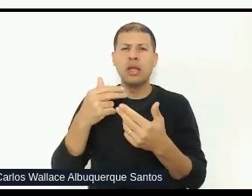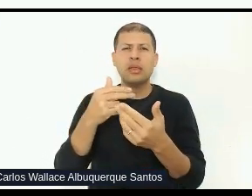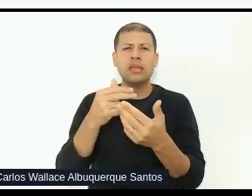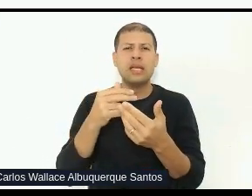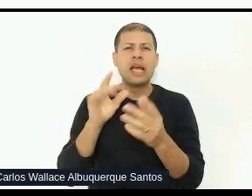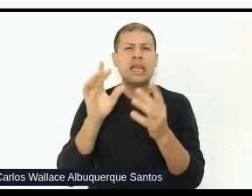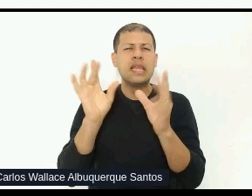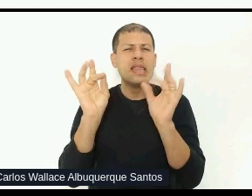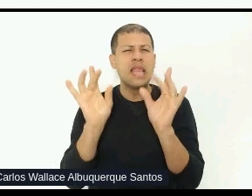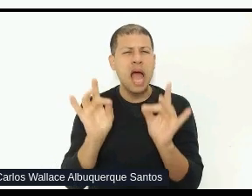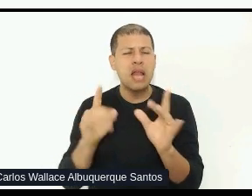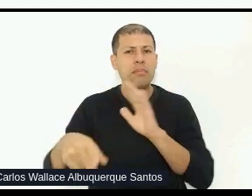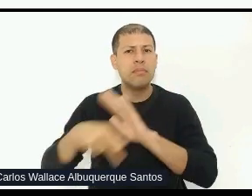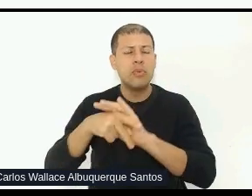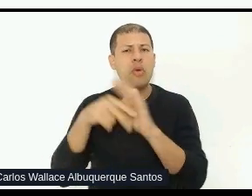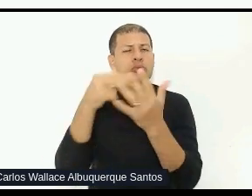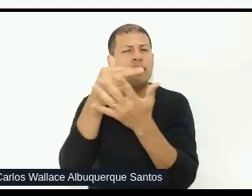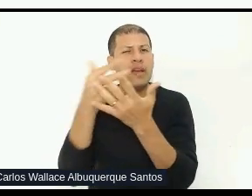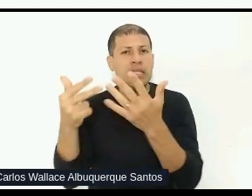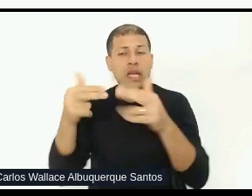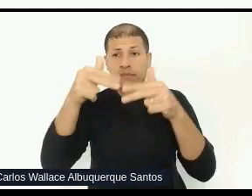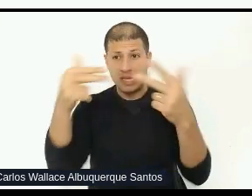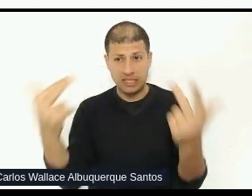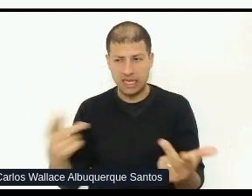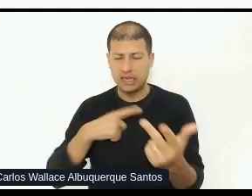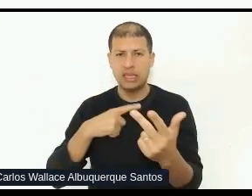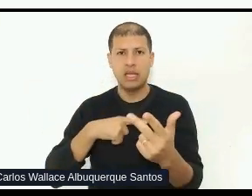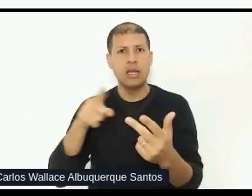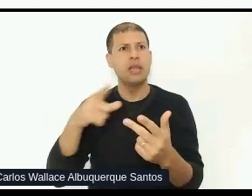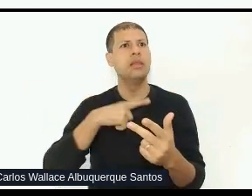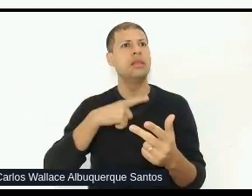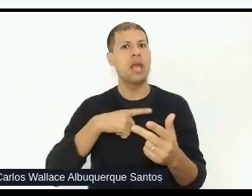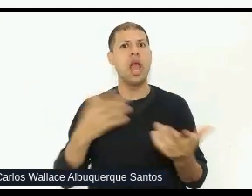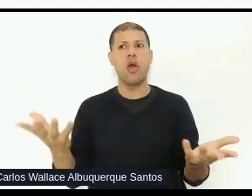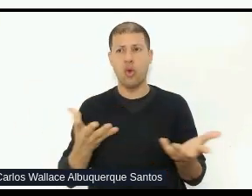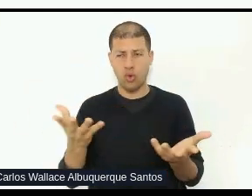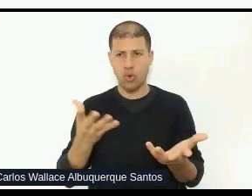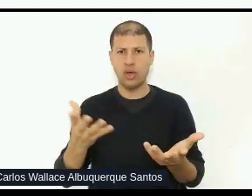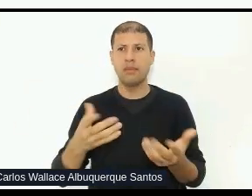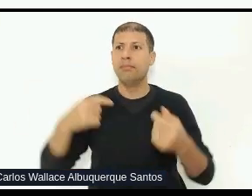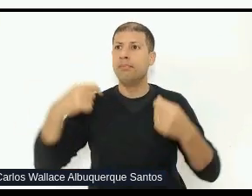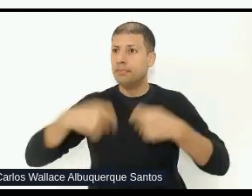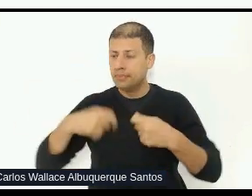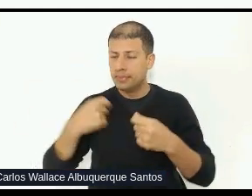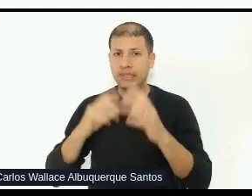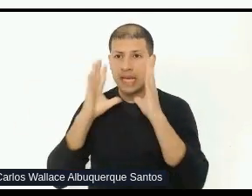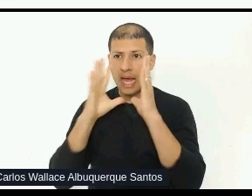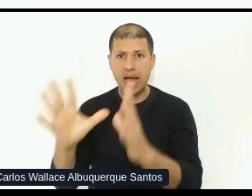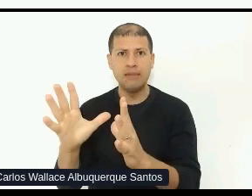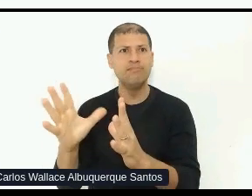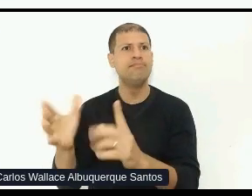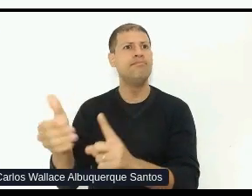organização, e acho que nesse momento temos uma questão de diversidade que precisa ser devidamente acolhida.